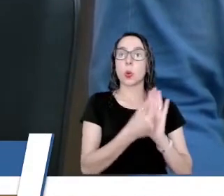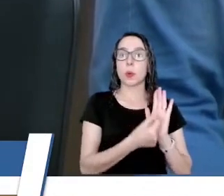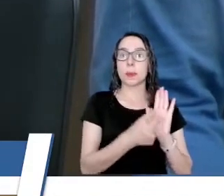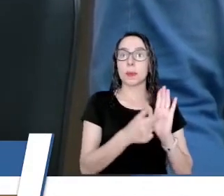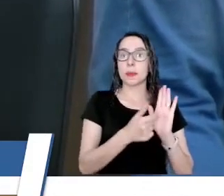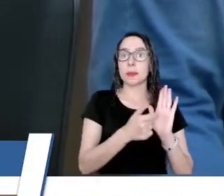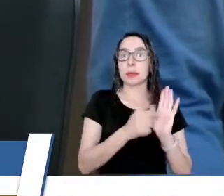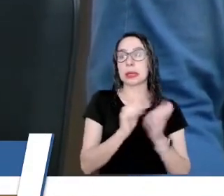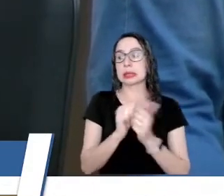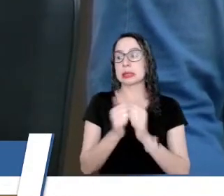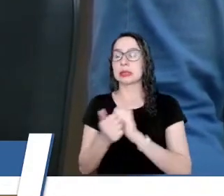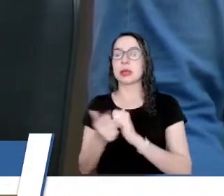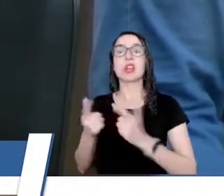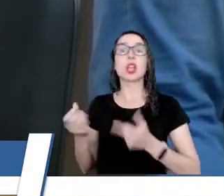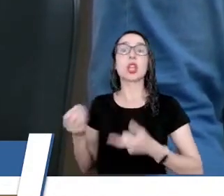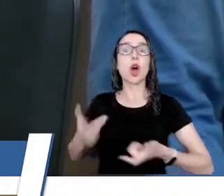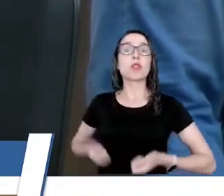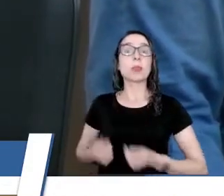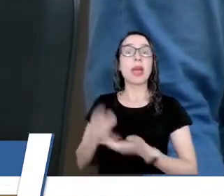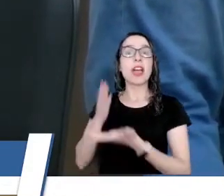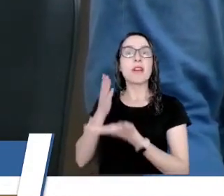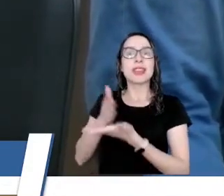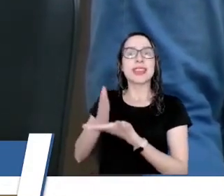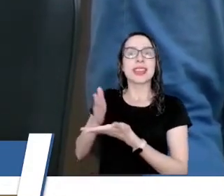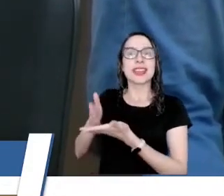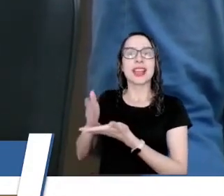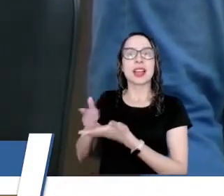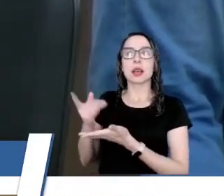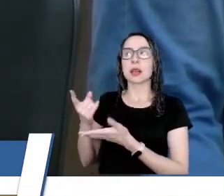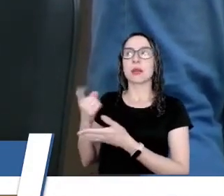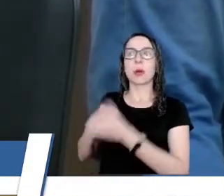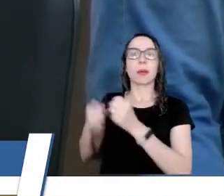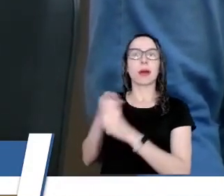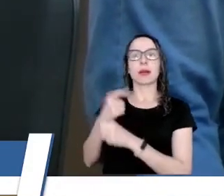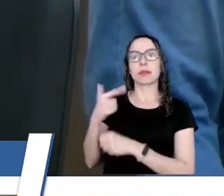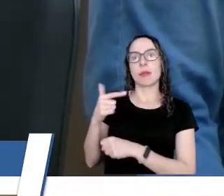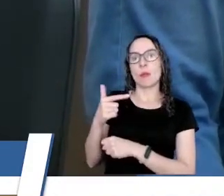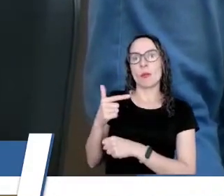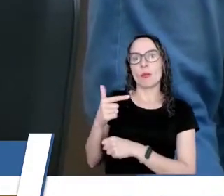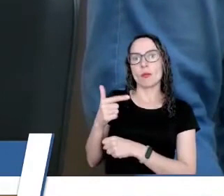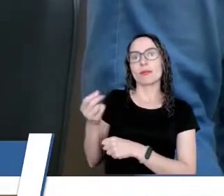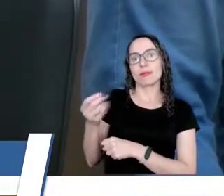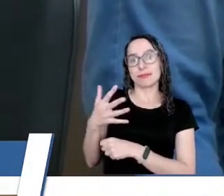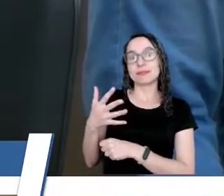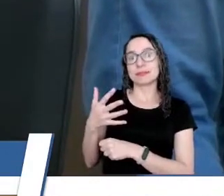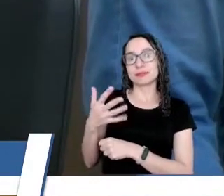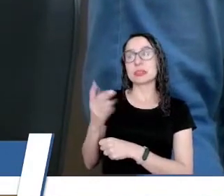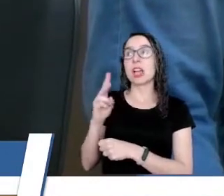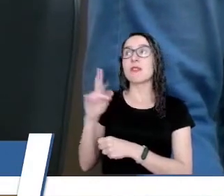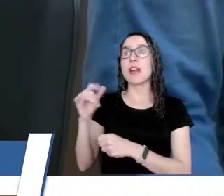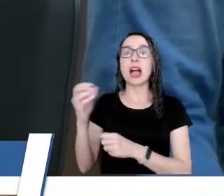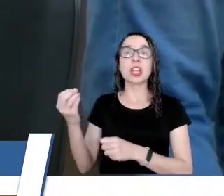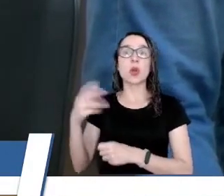novas despesas fixas, que você não tinha antigamente. Você vai fazer um novo